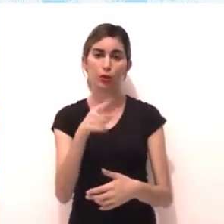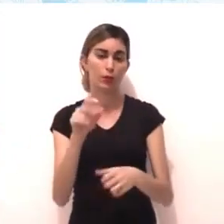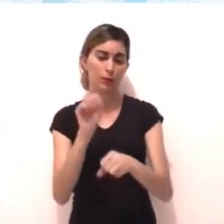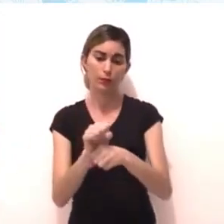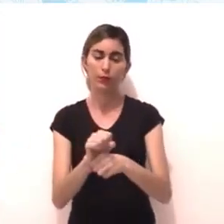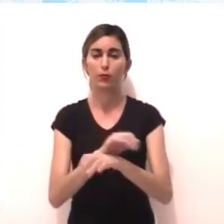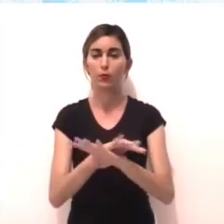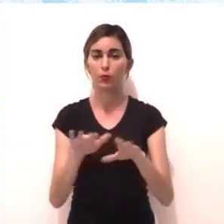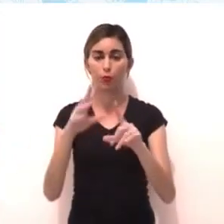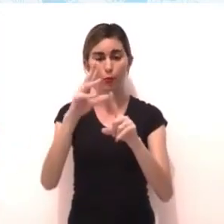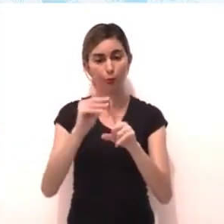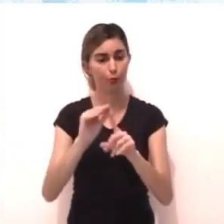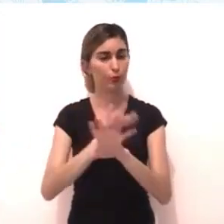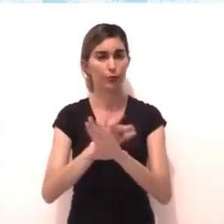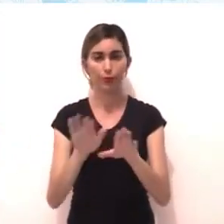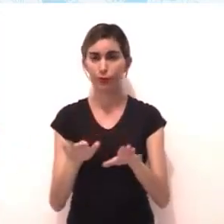para.